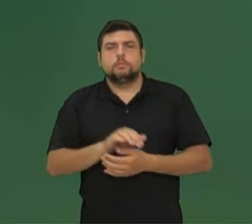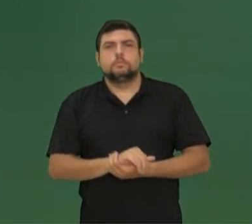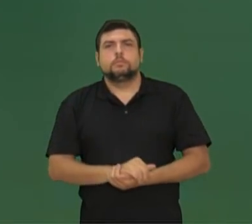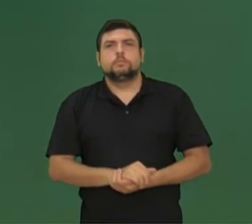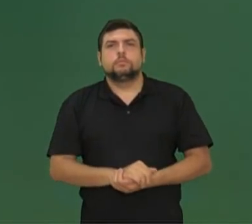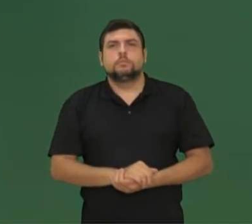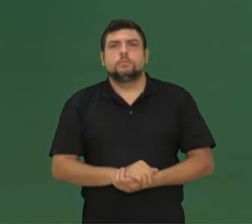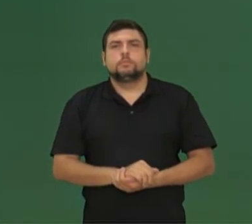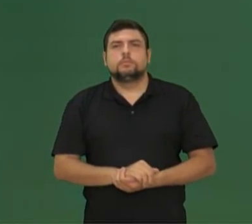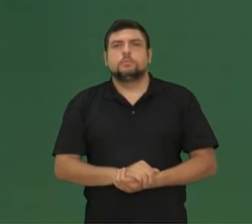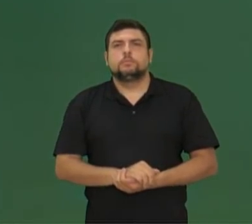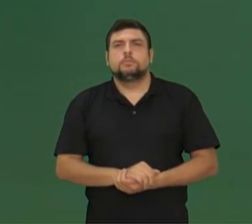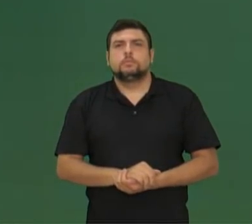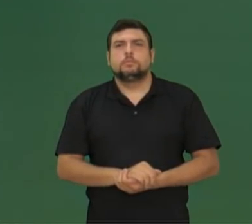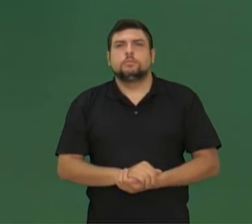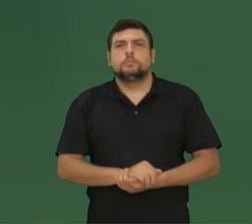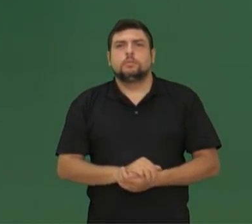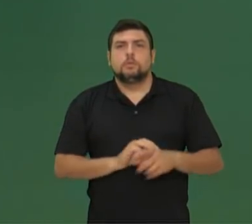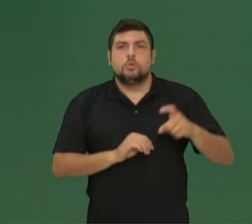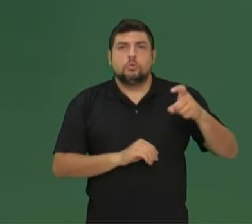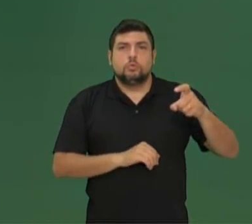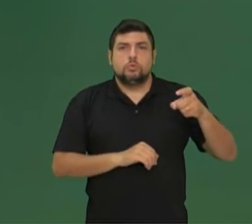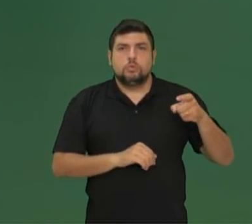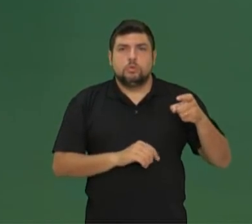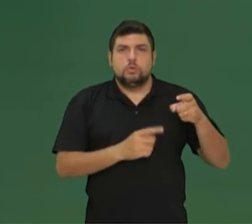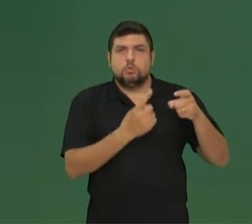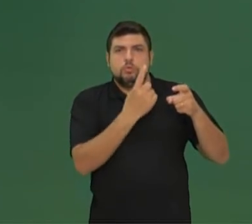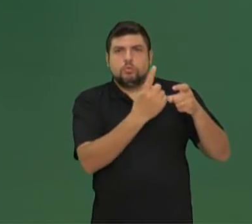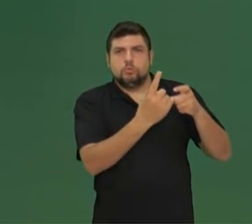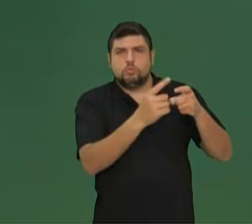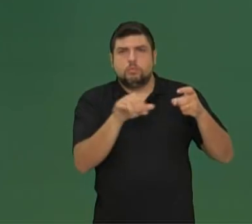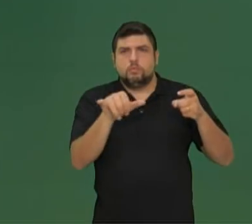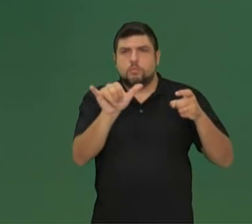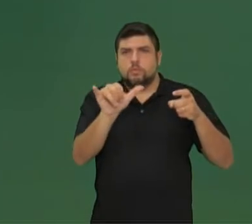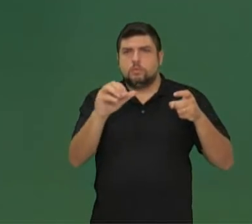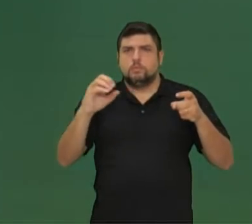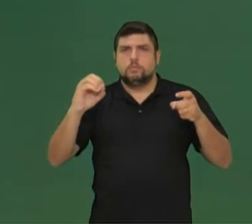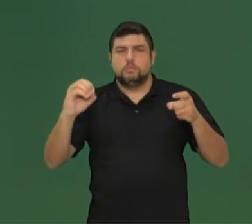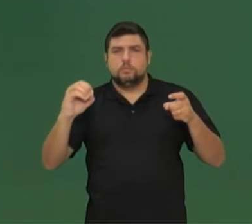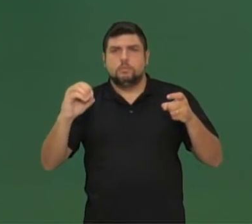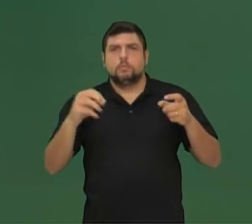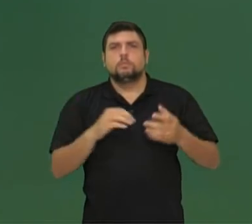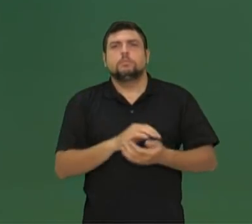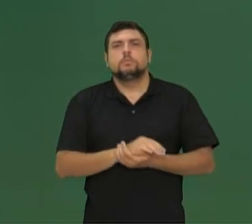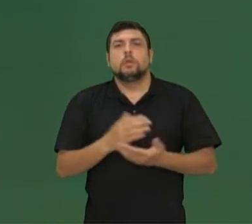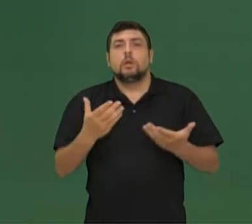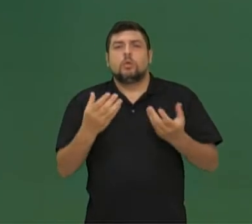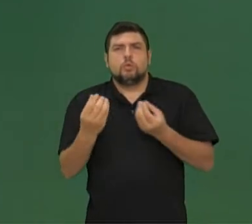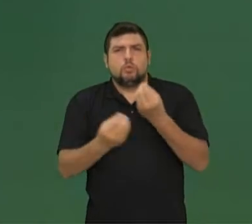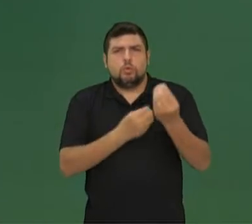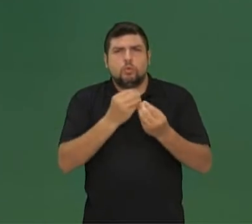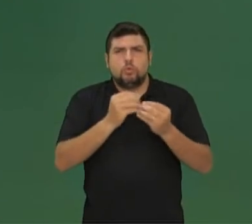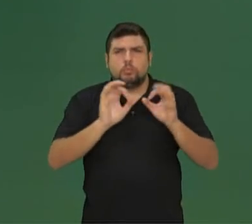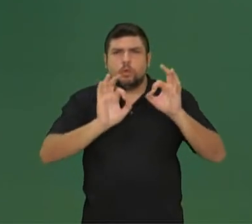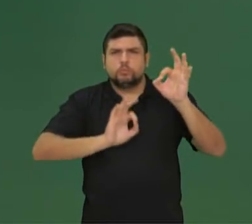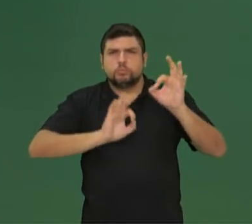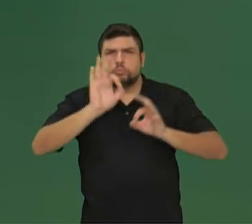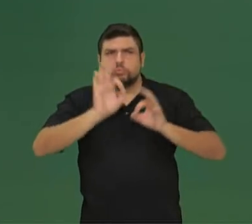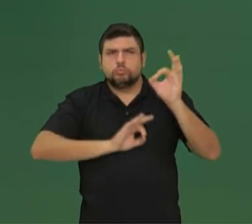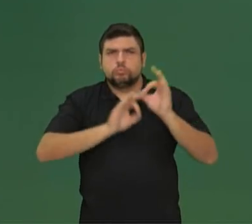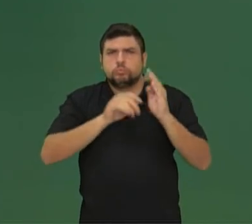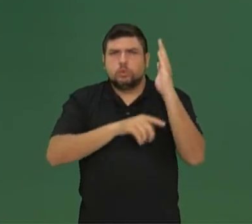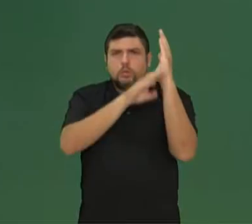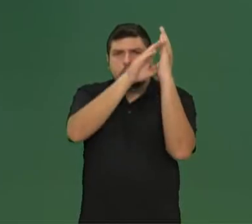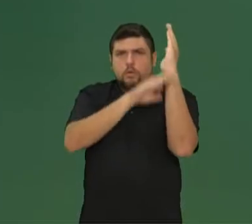0 para y, certo? Agora, o próximo passo é esboçar o gráfico dessa função que eu passei para